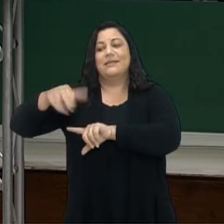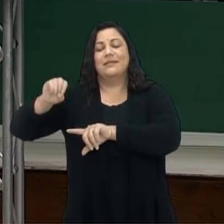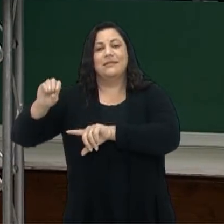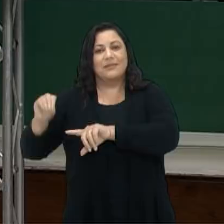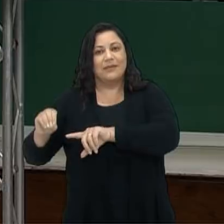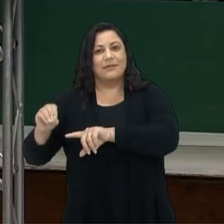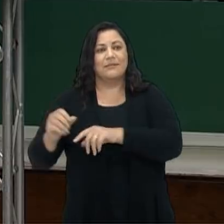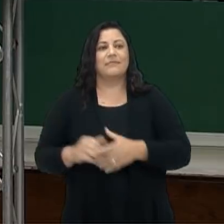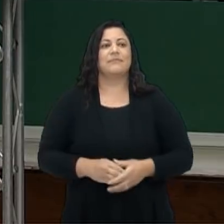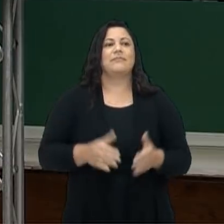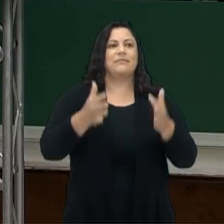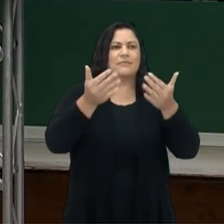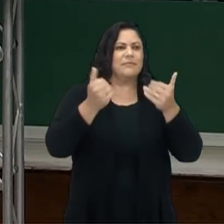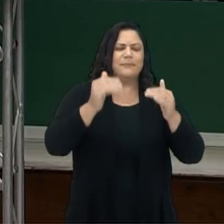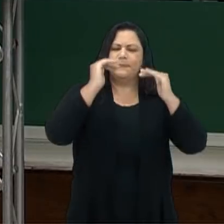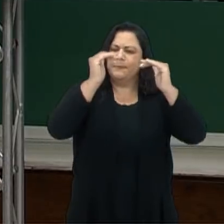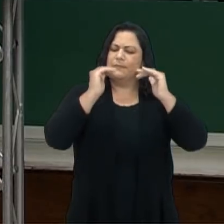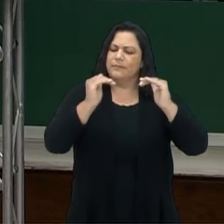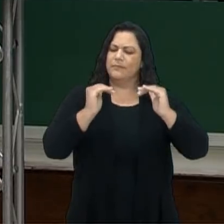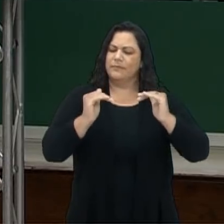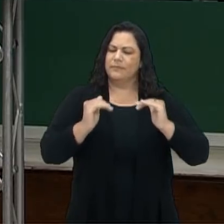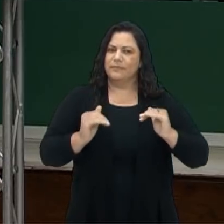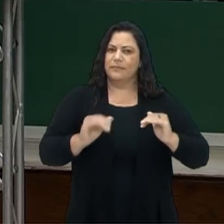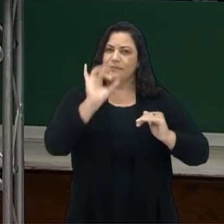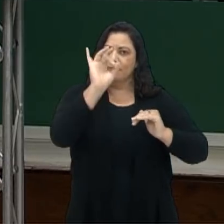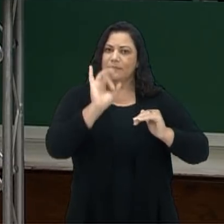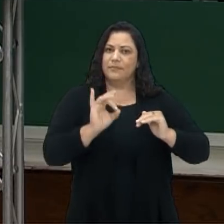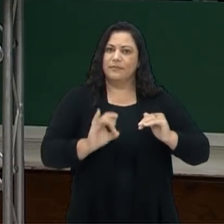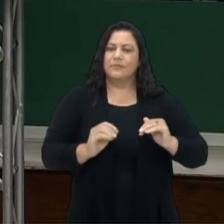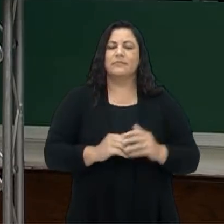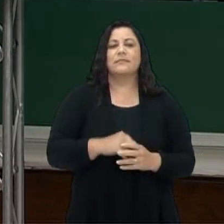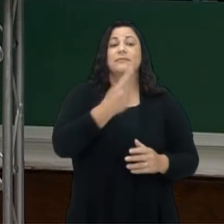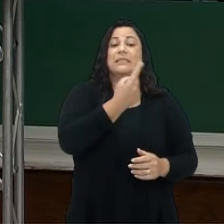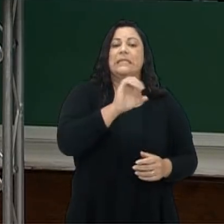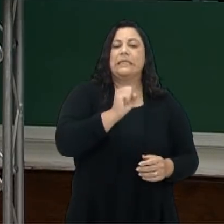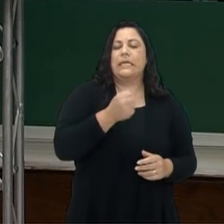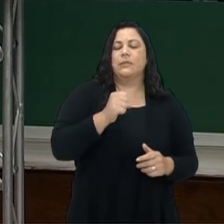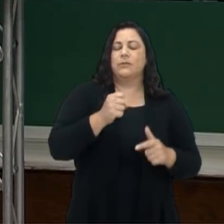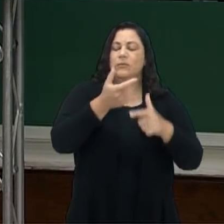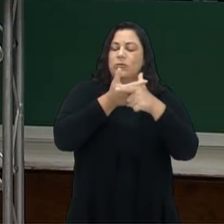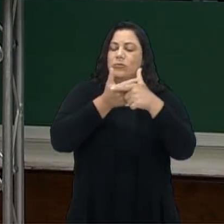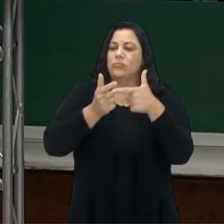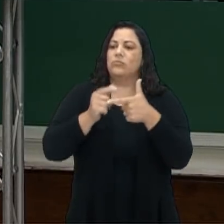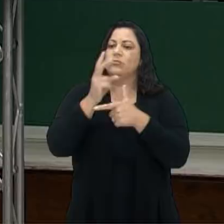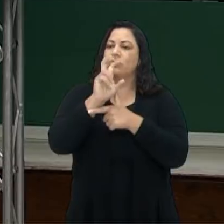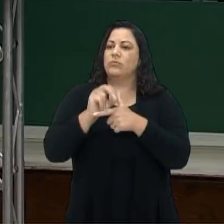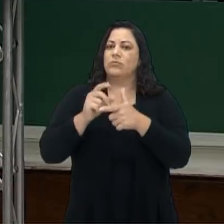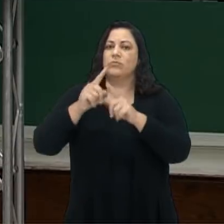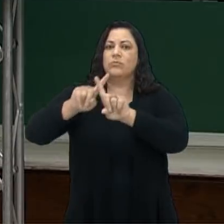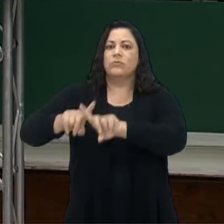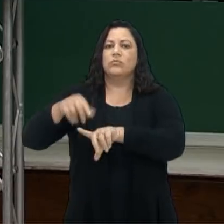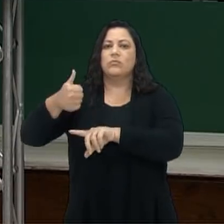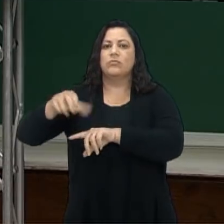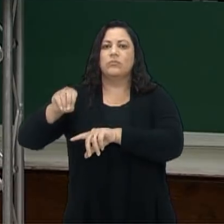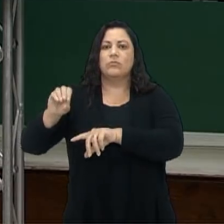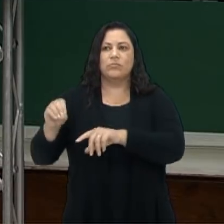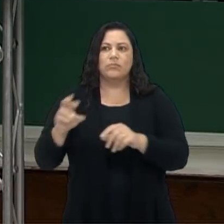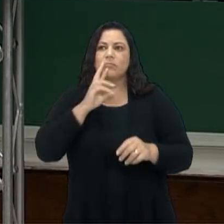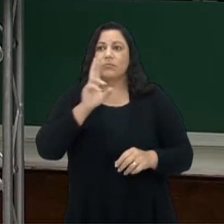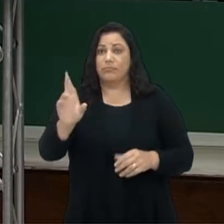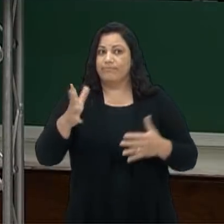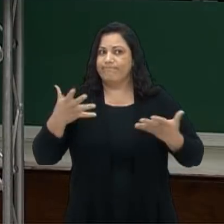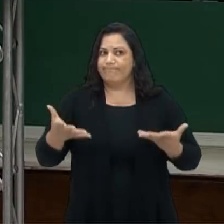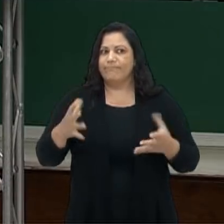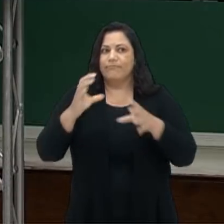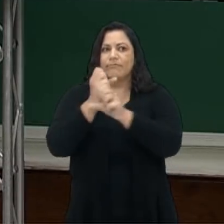30%. E assim sucessivamente. 18 divididos por 50 vezes 100. Ou seja, 18 equivale